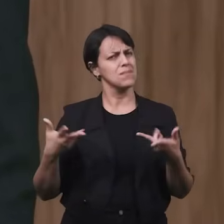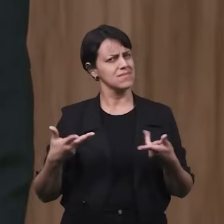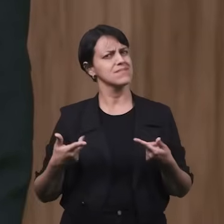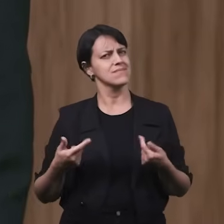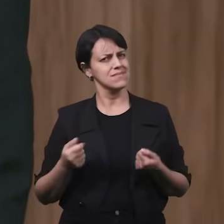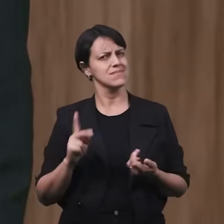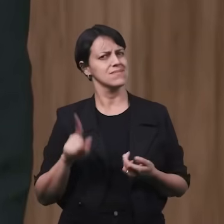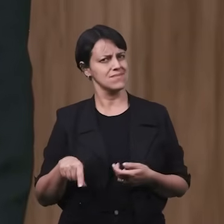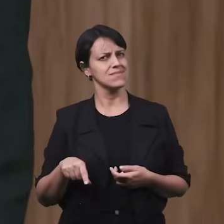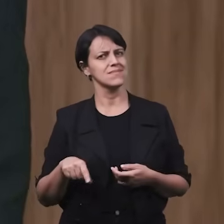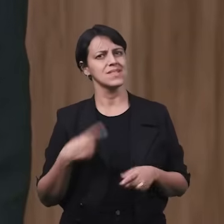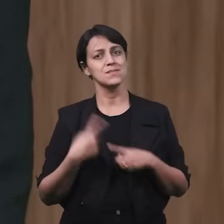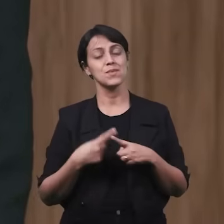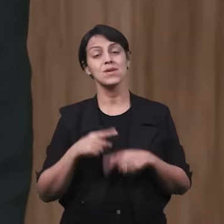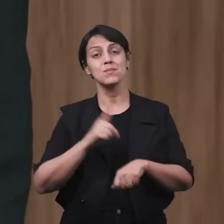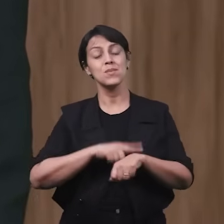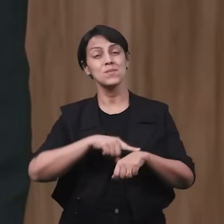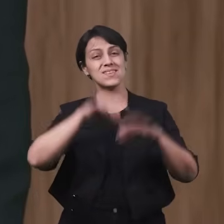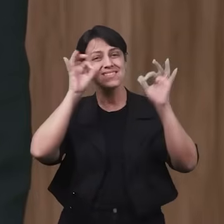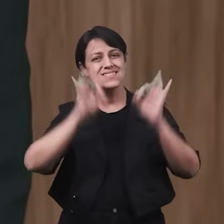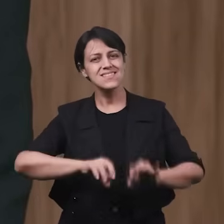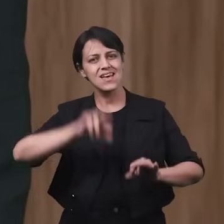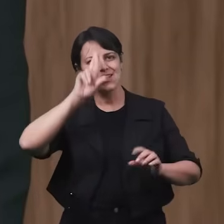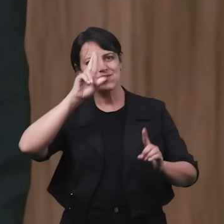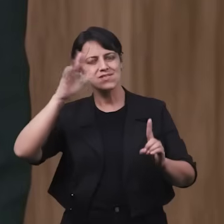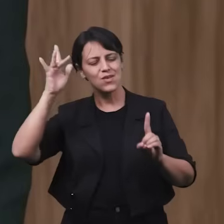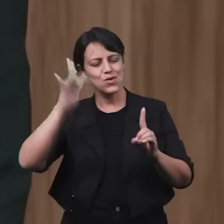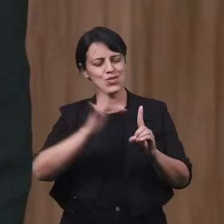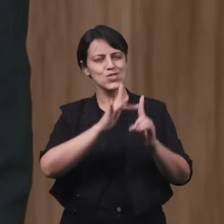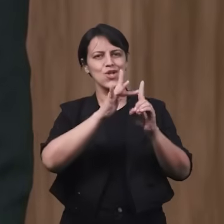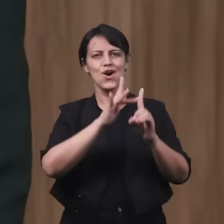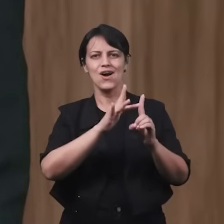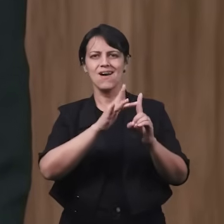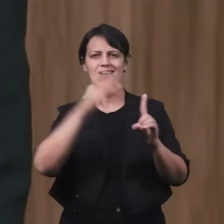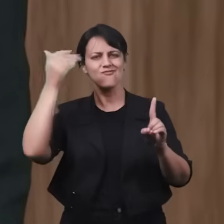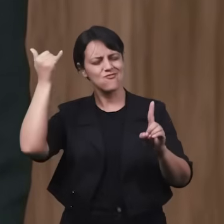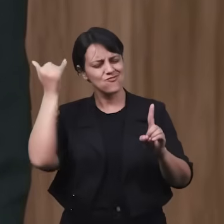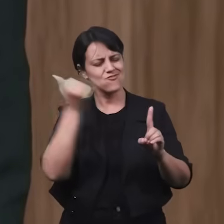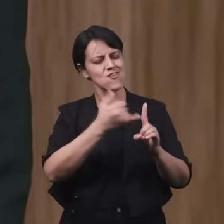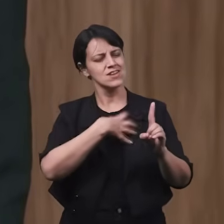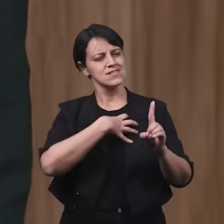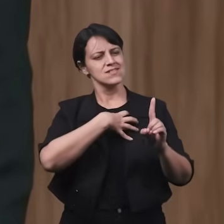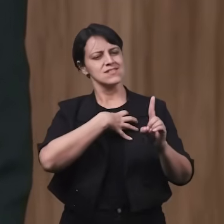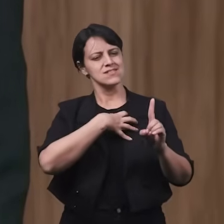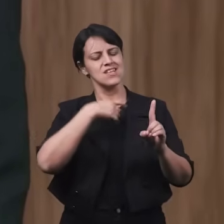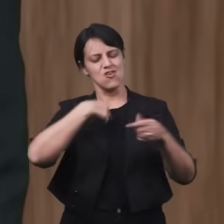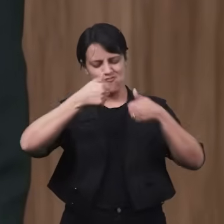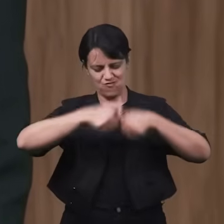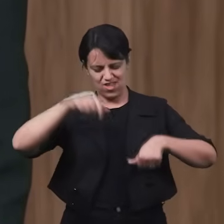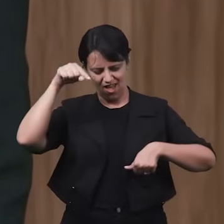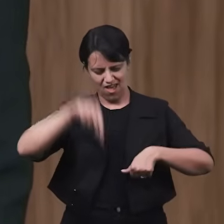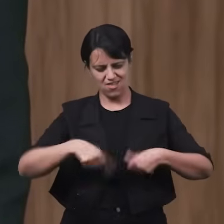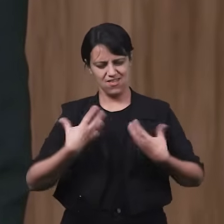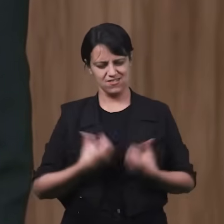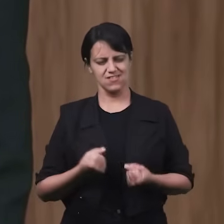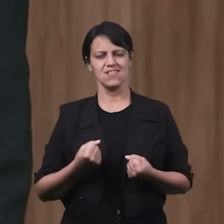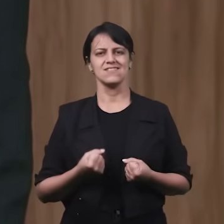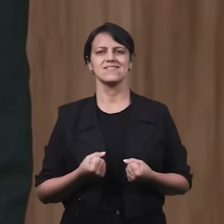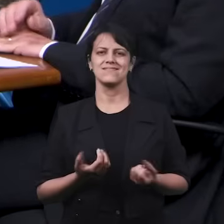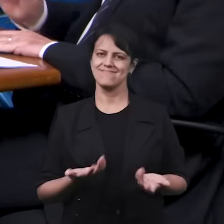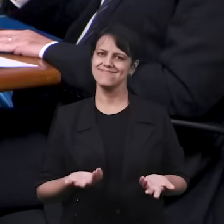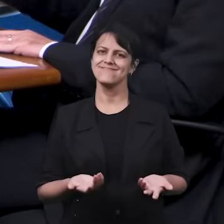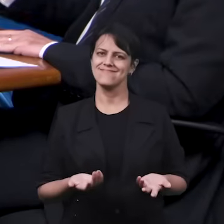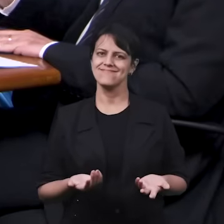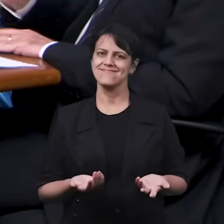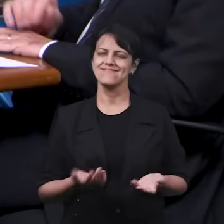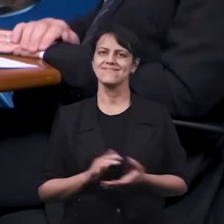maravilhoso. Porque na hora certa, o senhor vai tocar e vai dar a experiência dela. Não, eu sou aqui mesmo. É isso aqui mesmo,